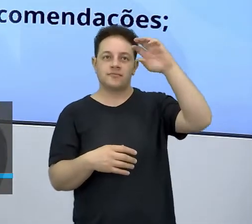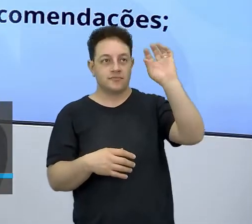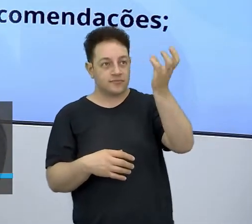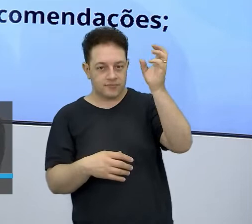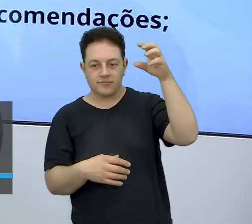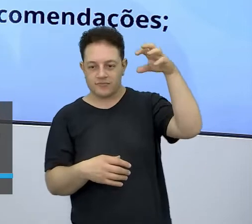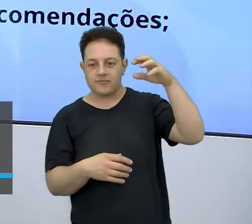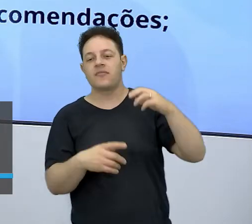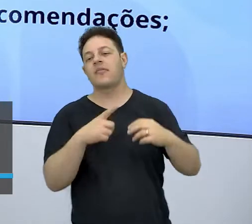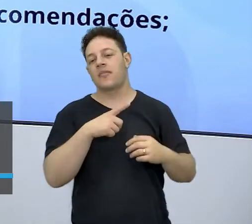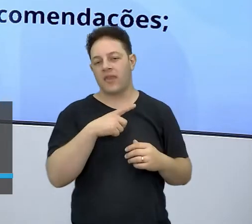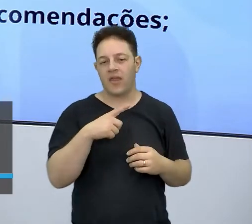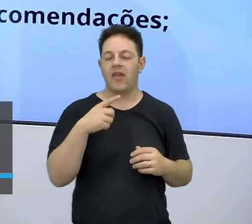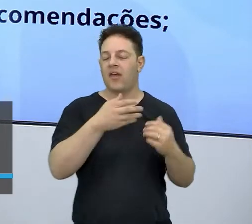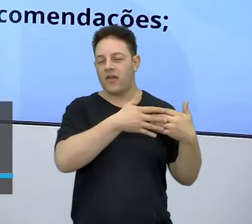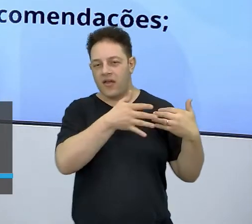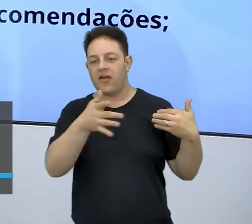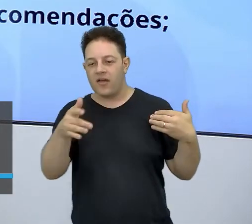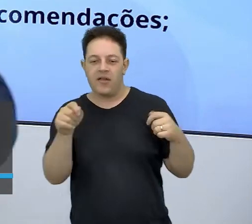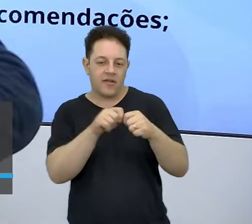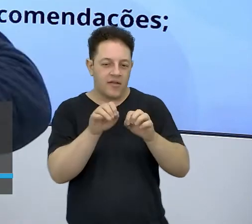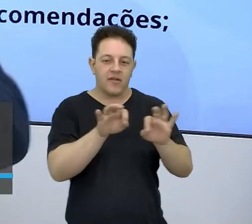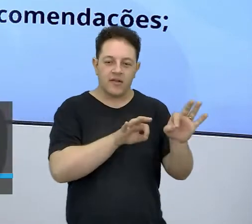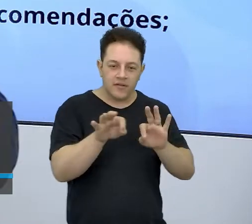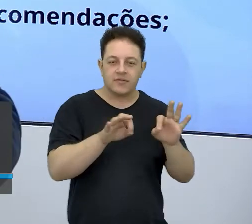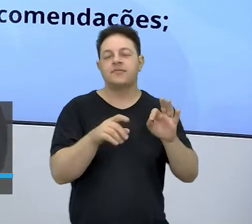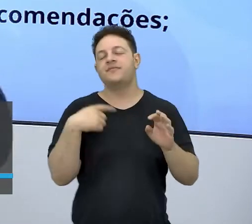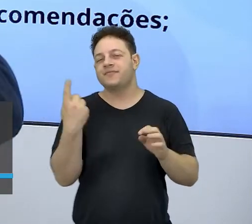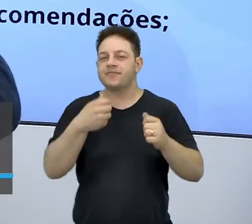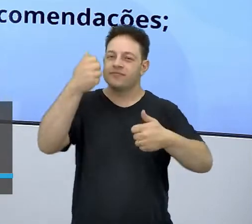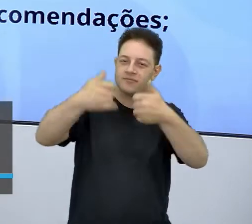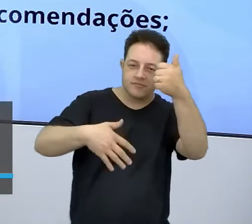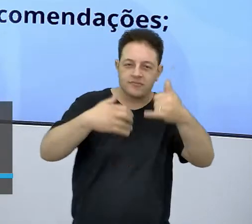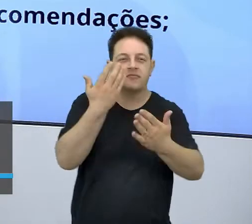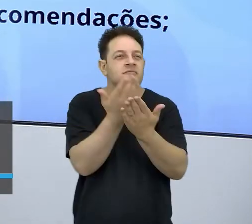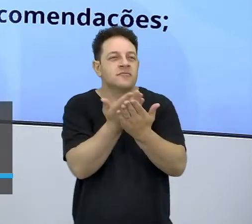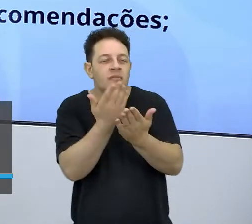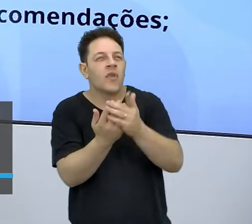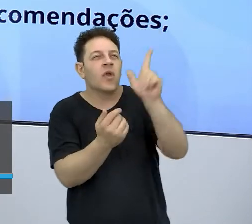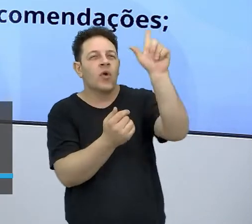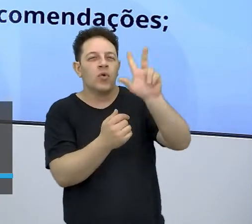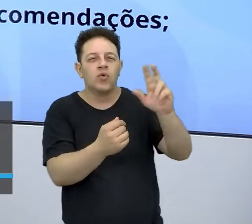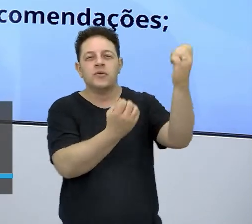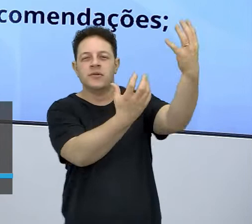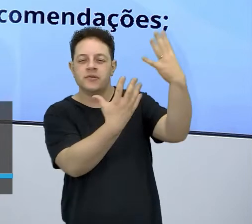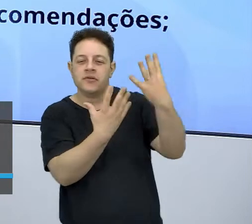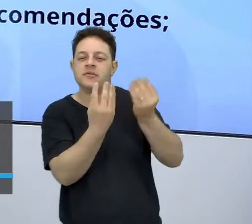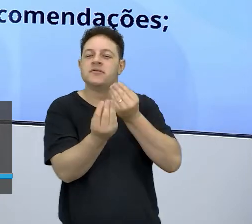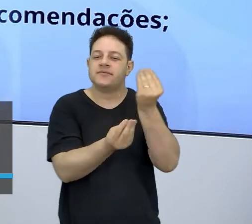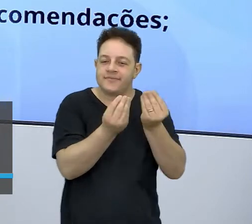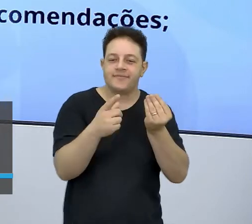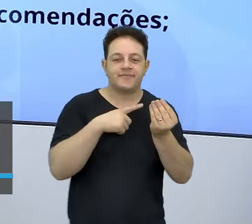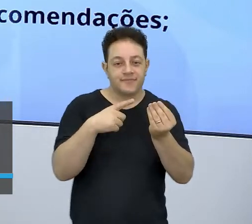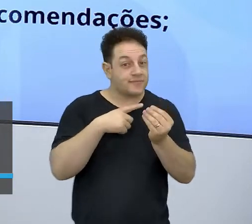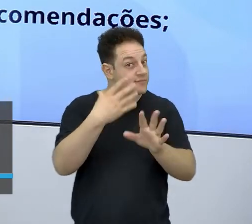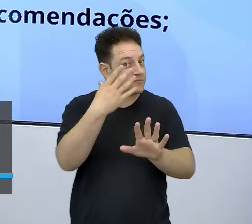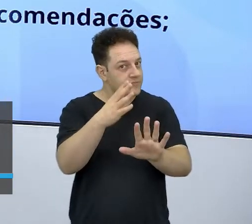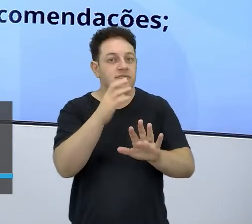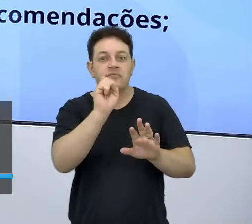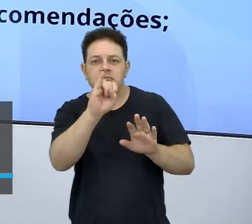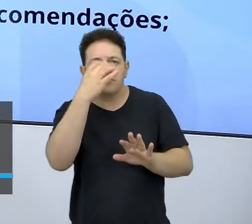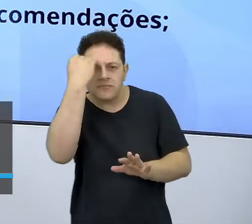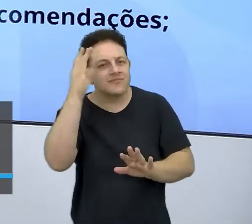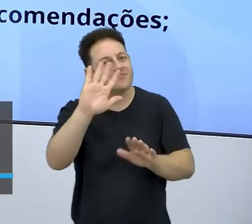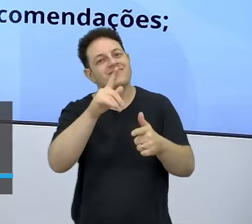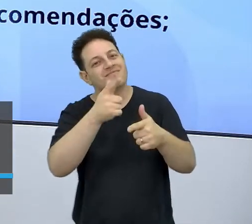ao longo de todo o nosso trabalho que desenvolvemos, aí falamos sobre o estudo da luz, como é que funciona, esqueceu? Não tem problema, é para isso